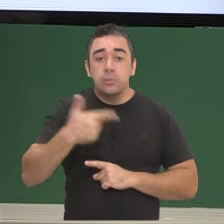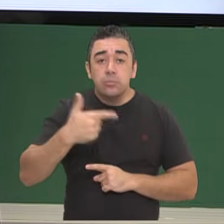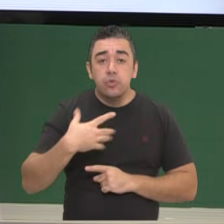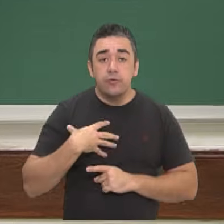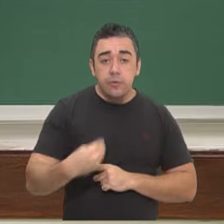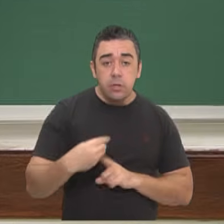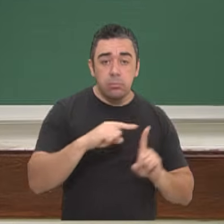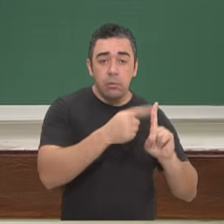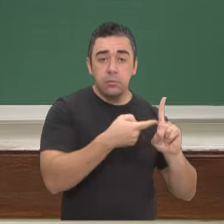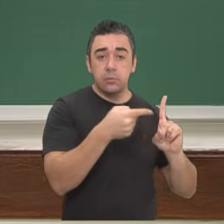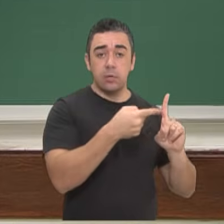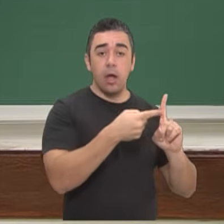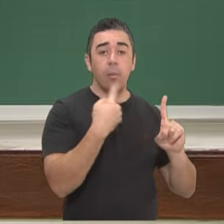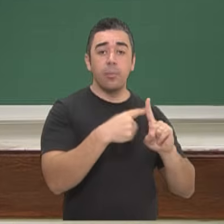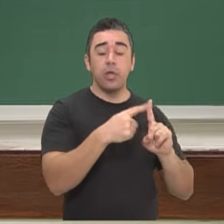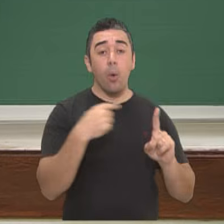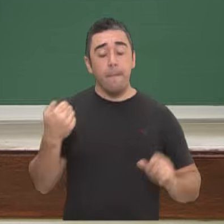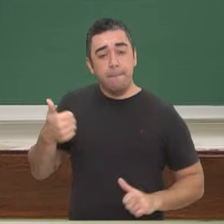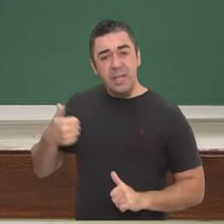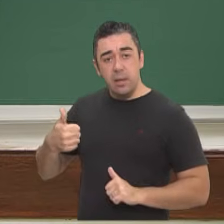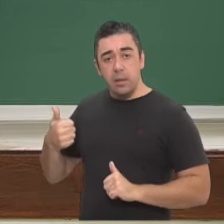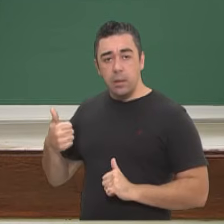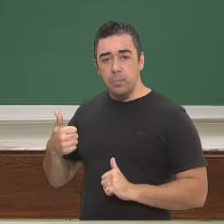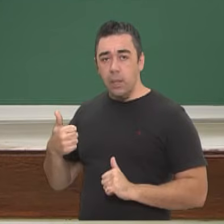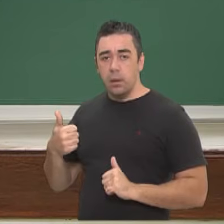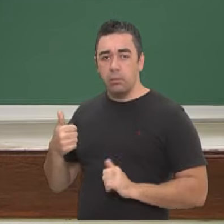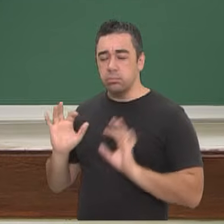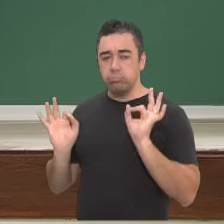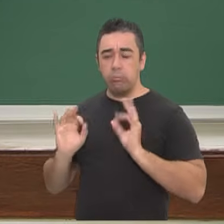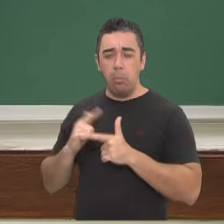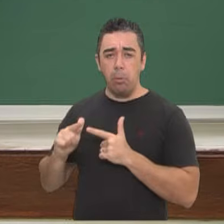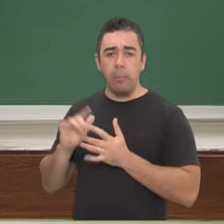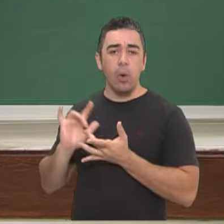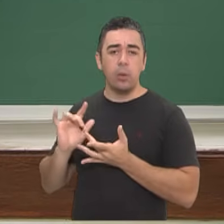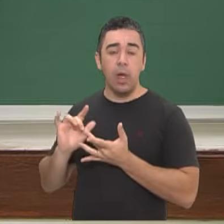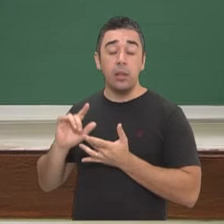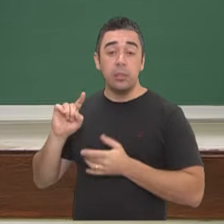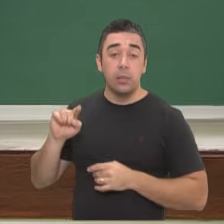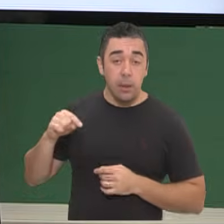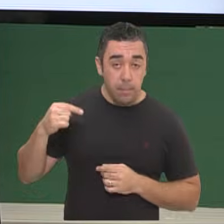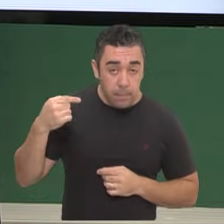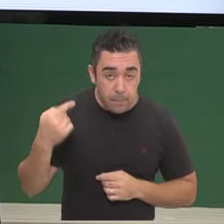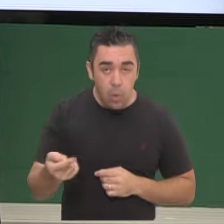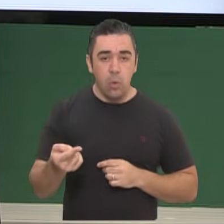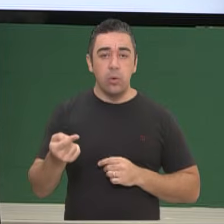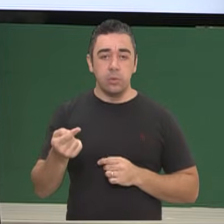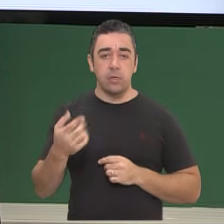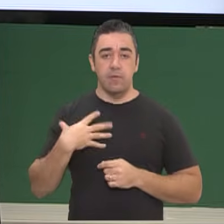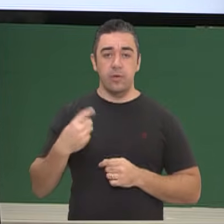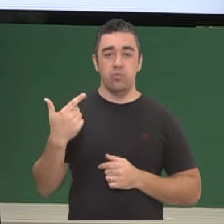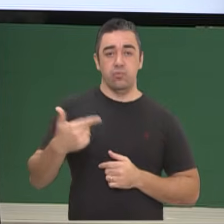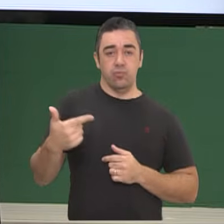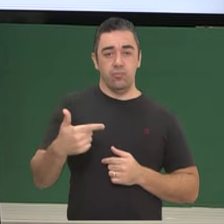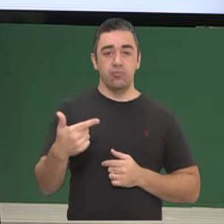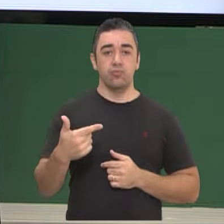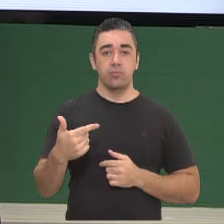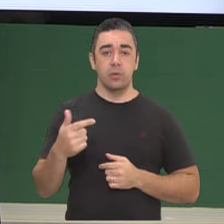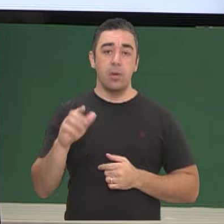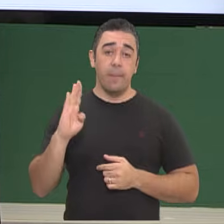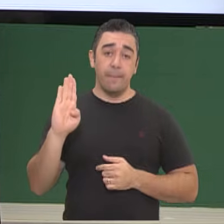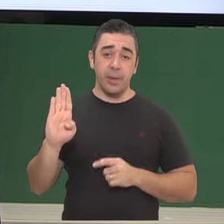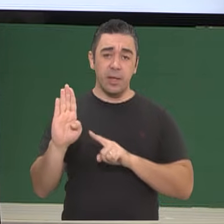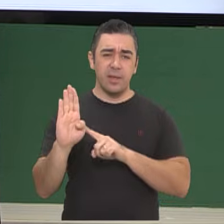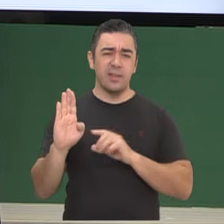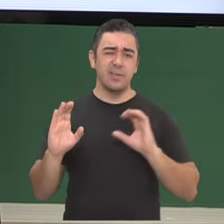primeiro ainda não teve esse contato do sangue da mãe com o sangue do filho. Então, ainda não produziu os anticorpos. Então, letra B. Esse aqui,